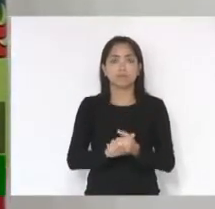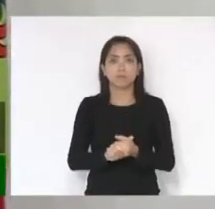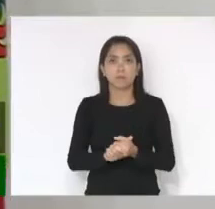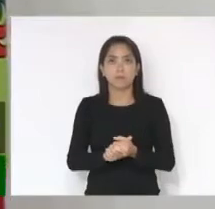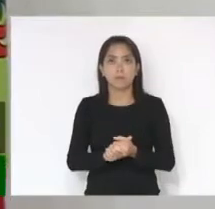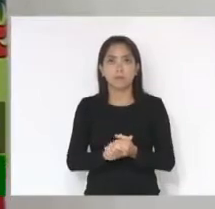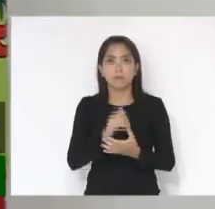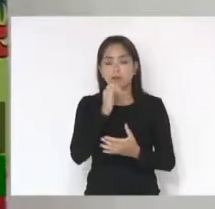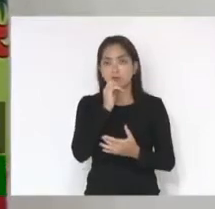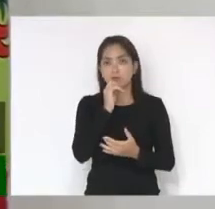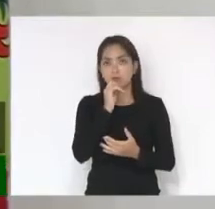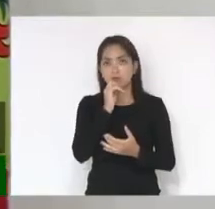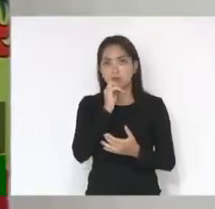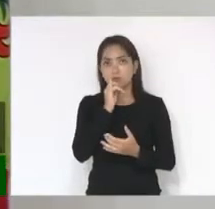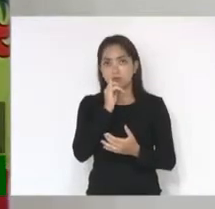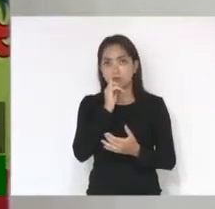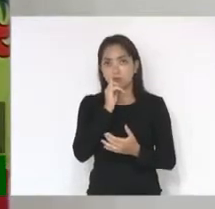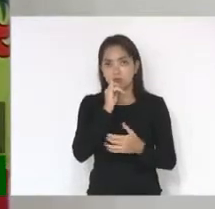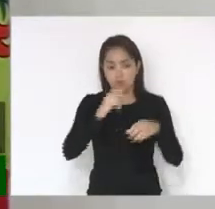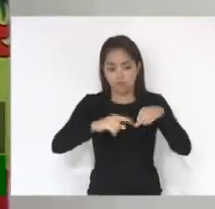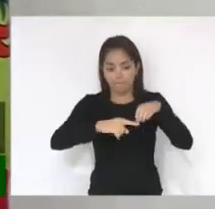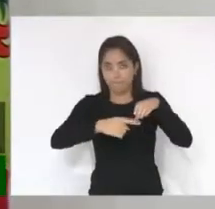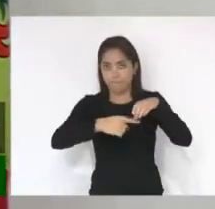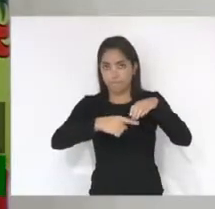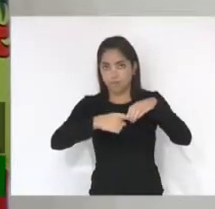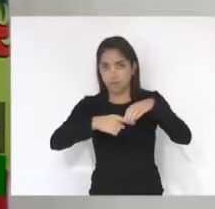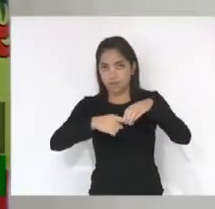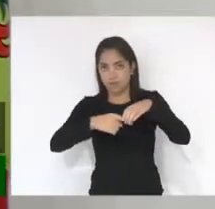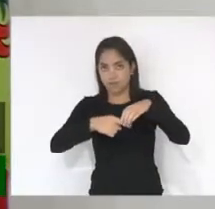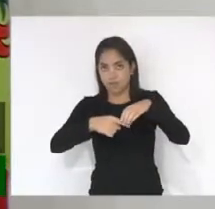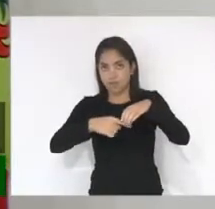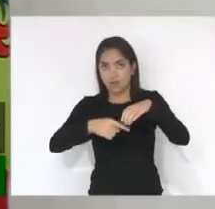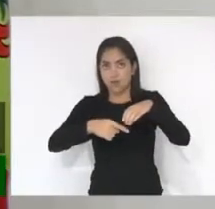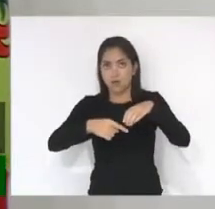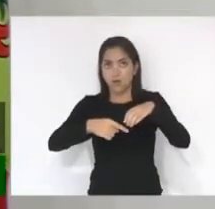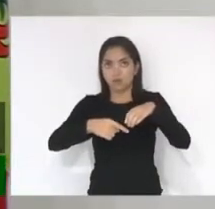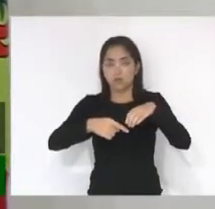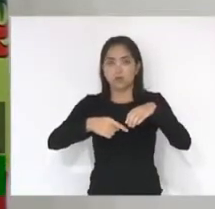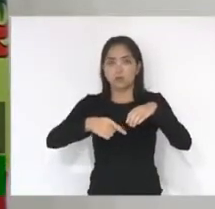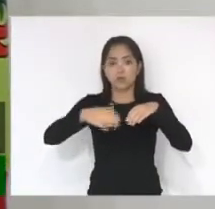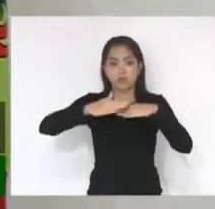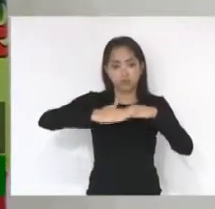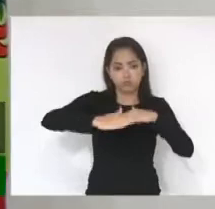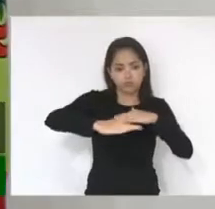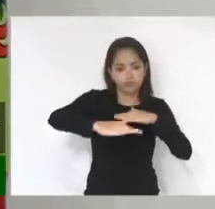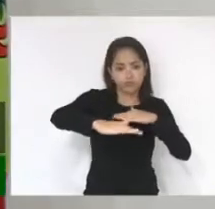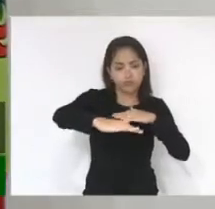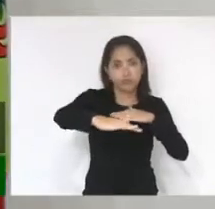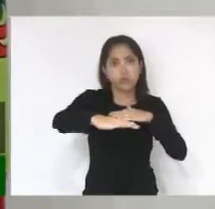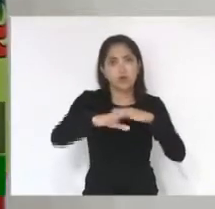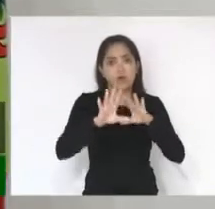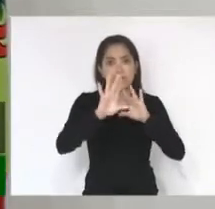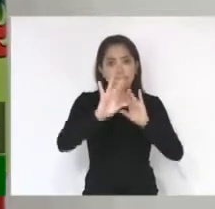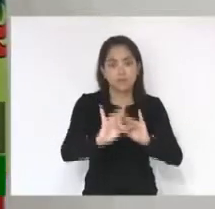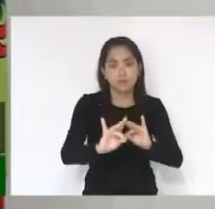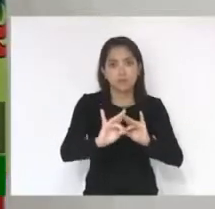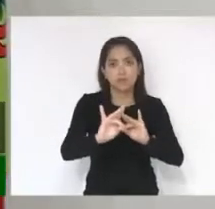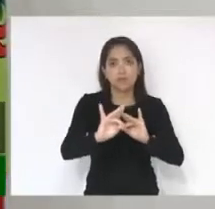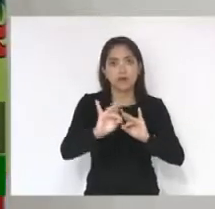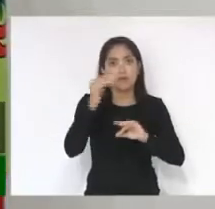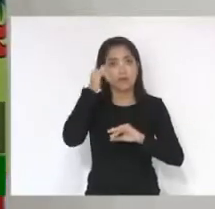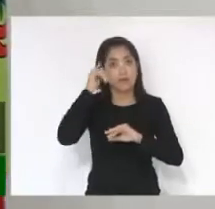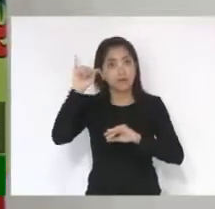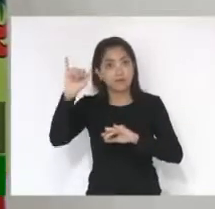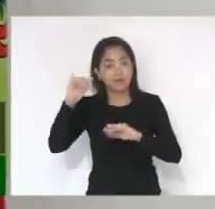Por exemplo, quando o pneu adere mais fácil com o asfalto, reduzindo acidentes. Então, de